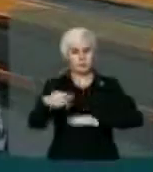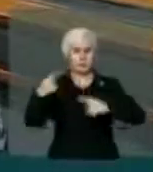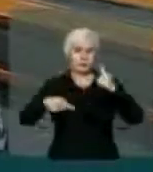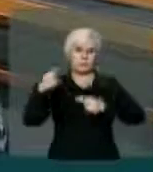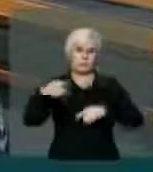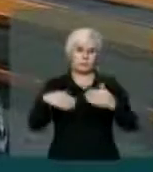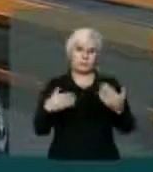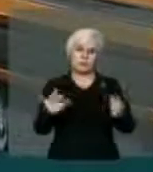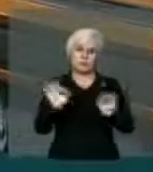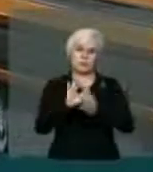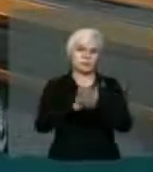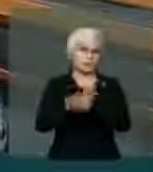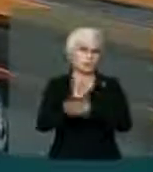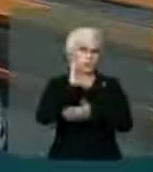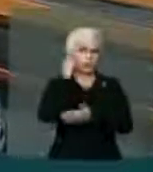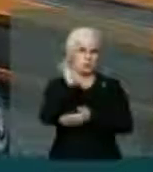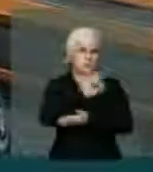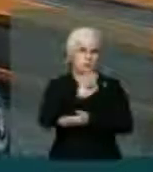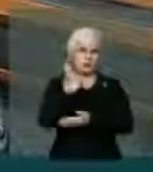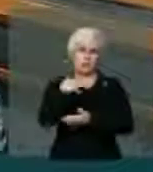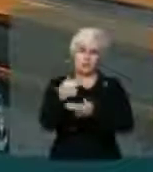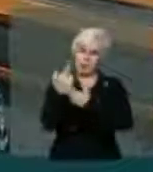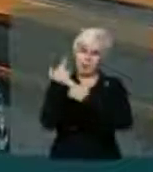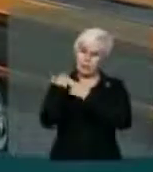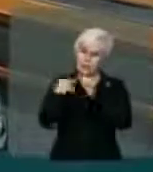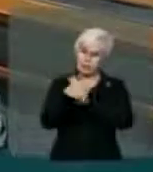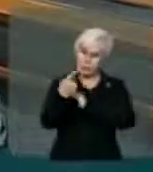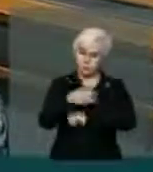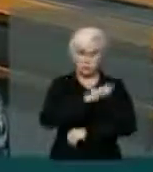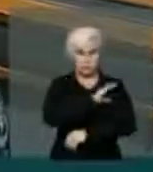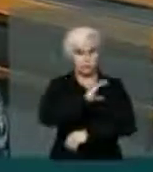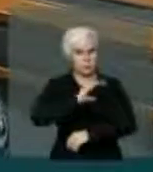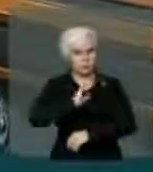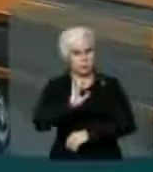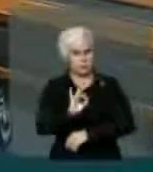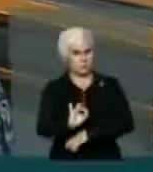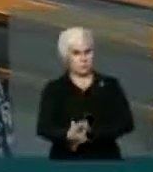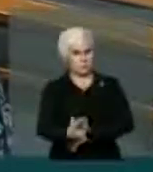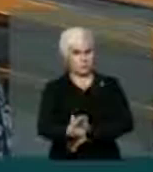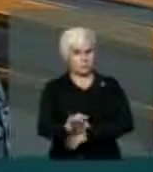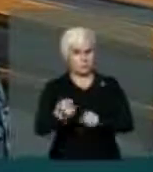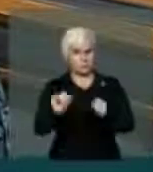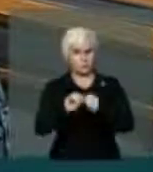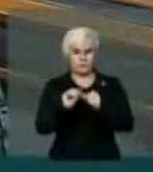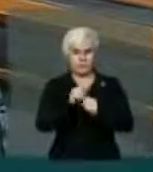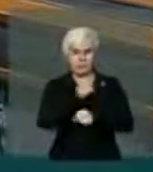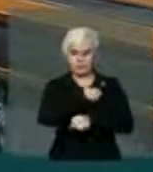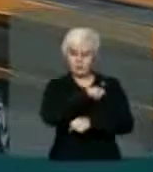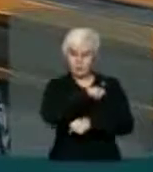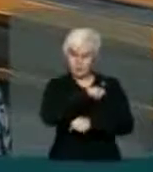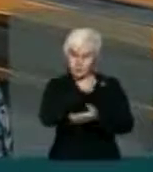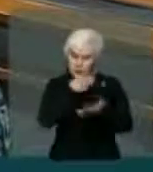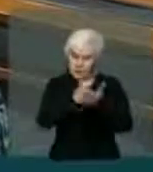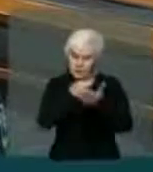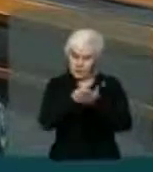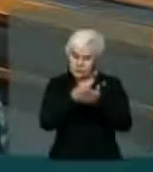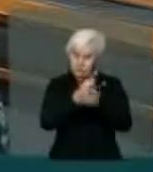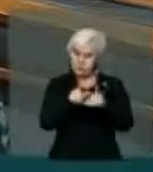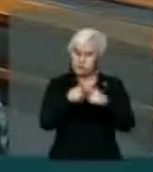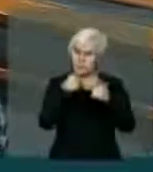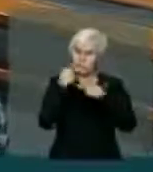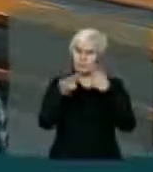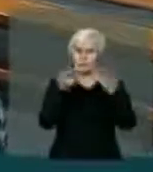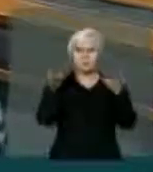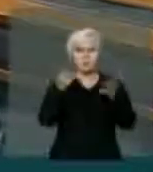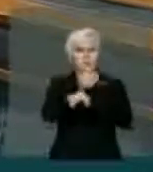debate, né? É responsabilidade dessa comissão fazer a fiscalização, mas o que eu digo aos